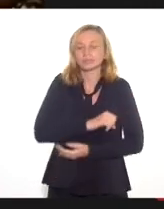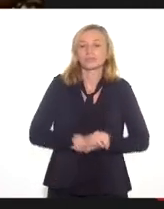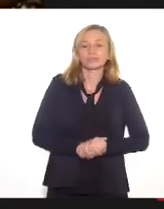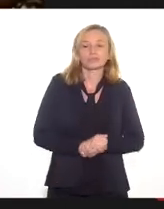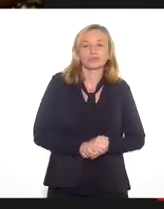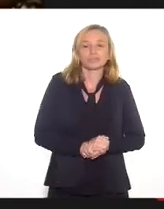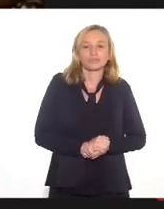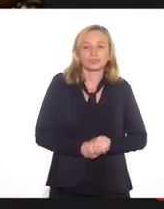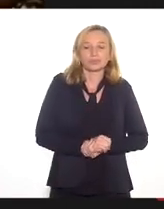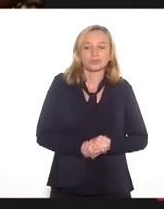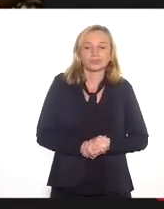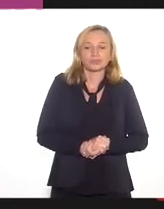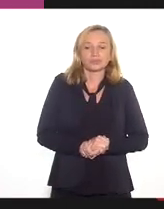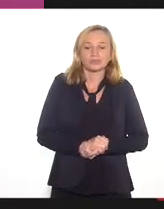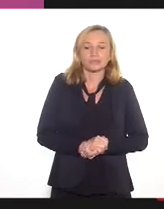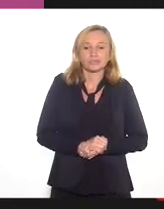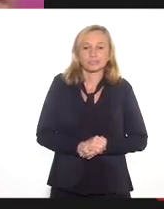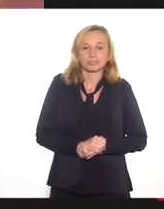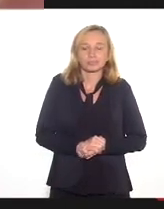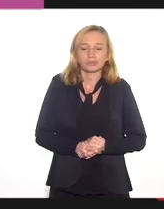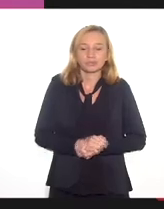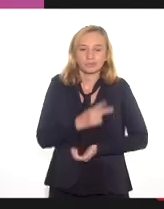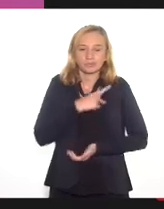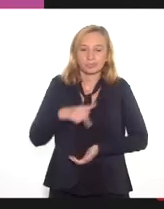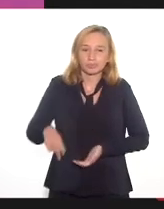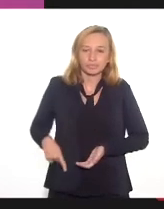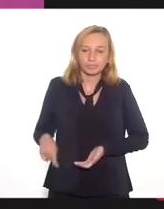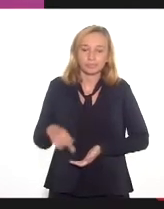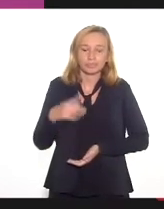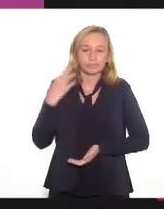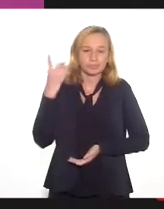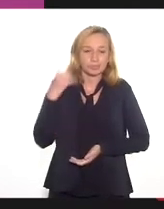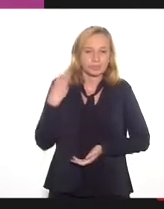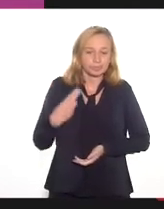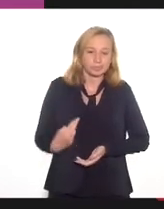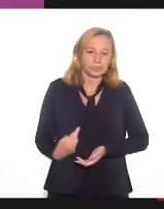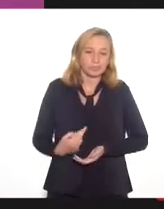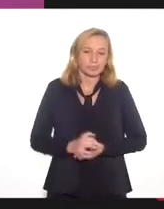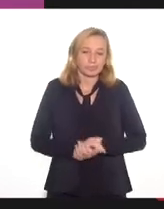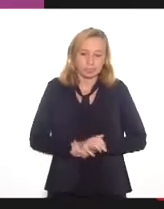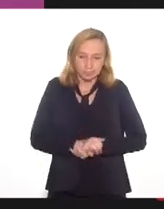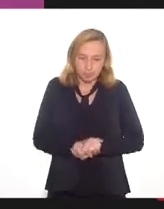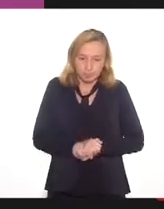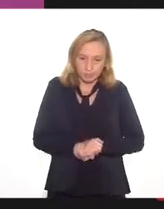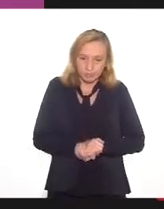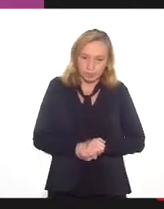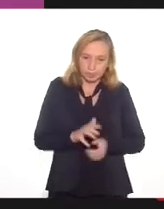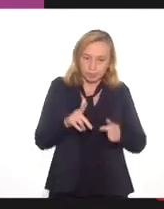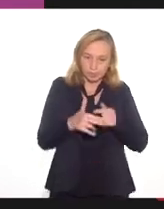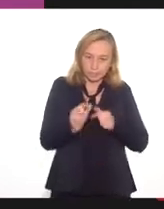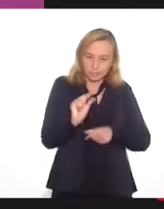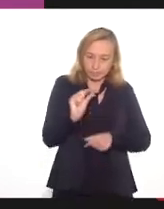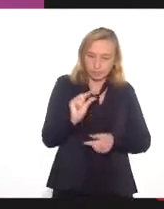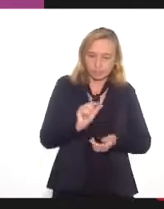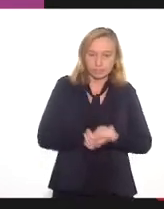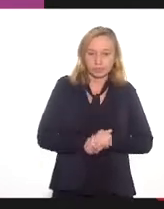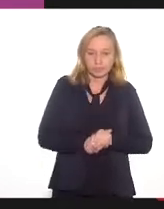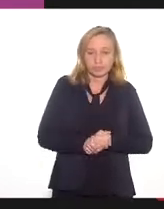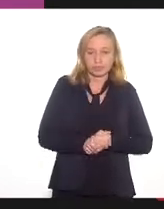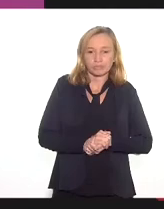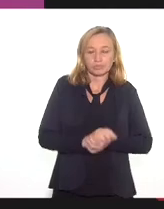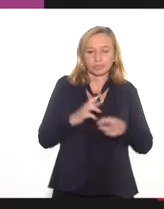presidente deputada Renata interrompi um pouquinho aqui a